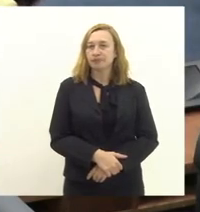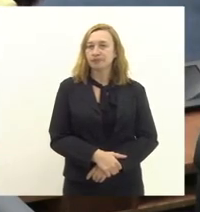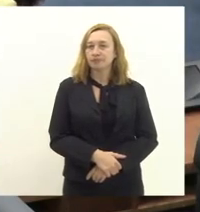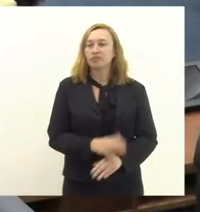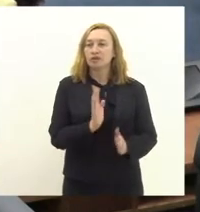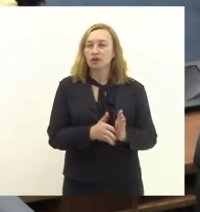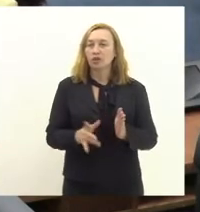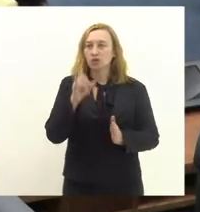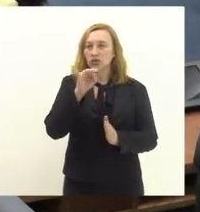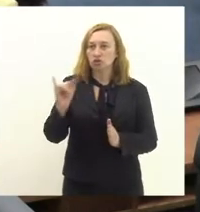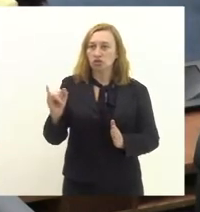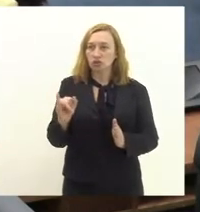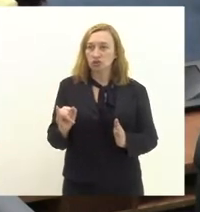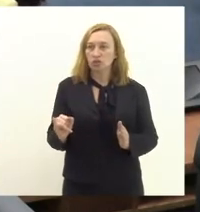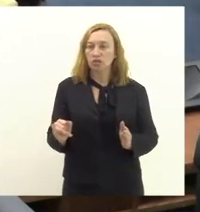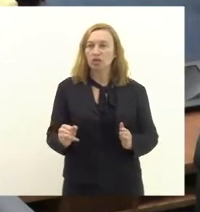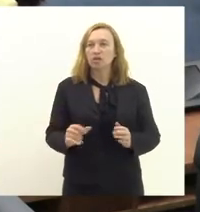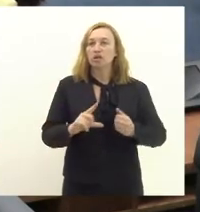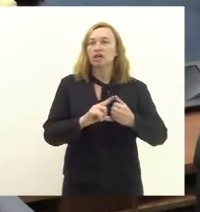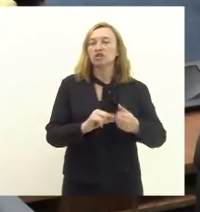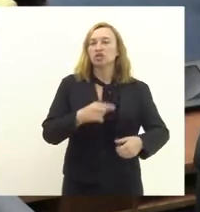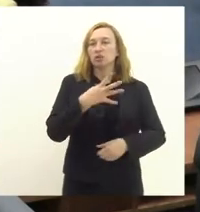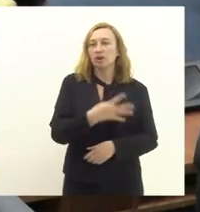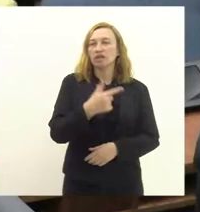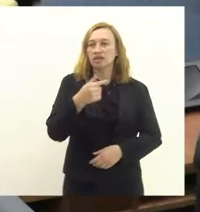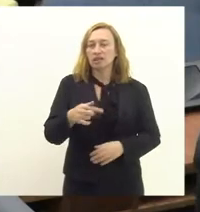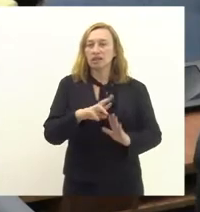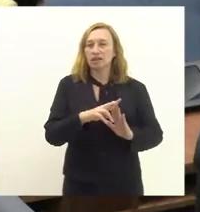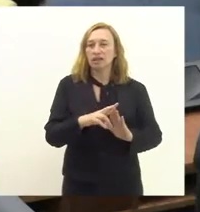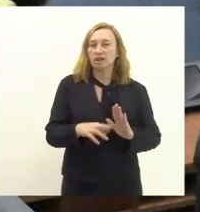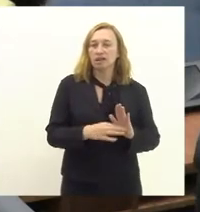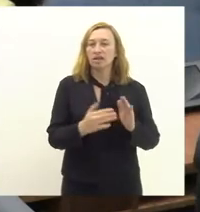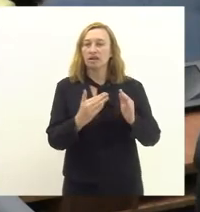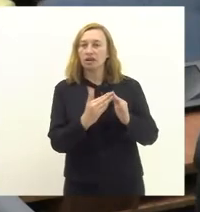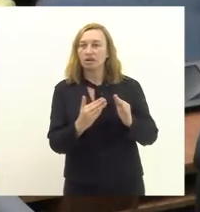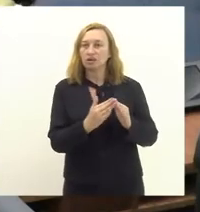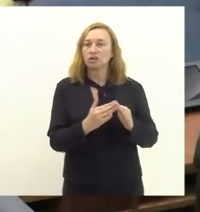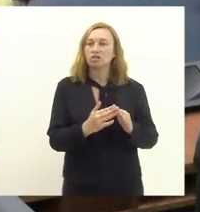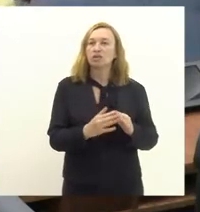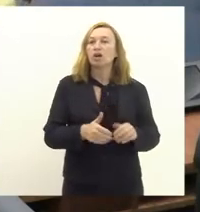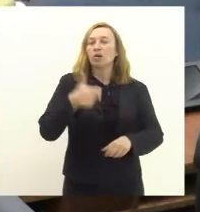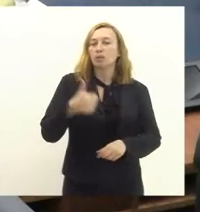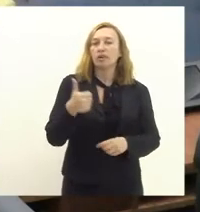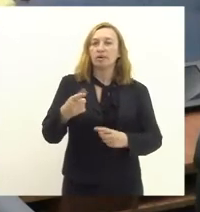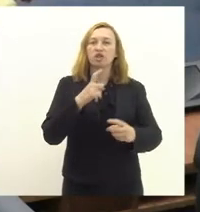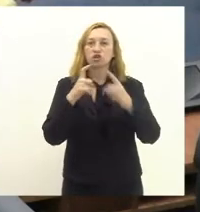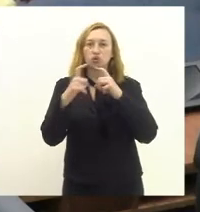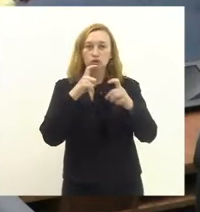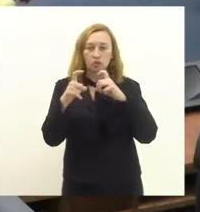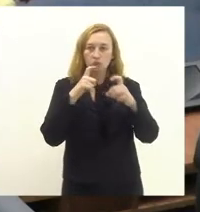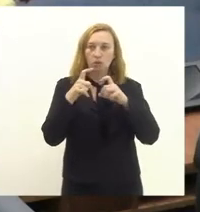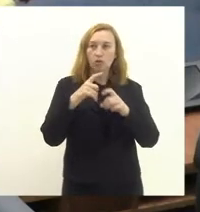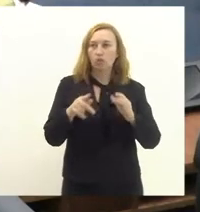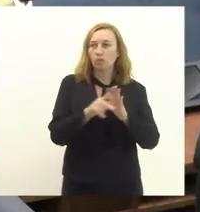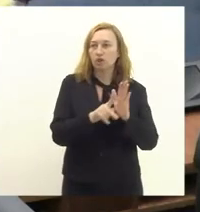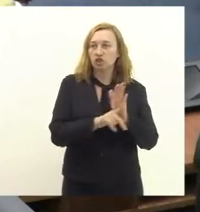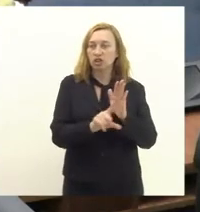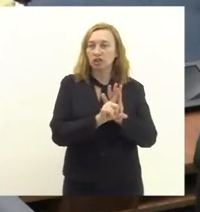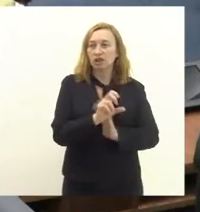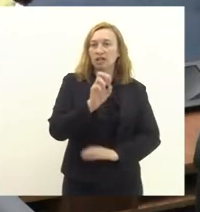Incluídos na ordem do dia, de acordo com o parágrafo 1º do artigo 47 do Regimento Interno, em tramitação ordinária, em primeira discussão, projeto de